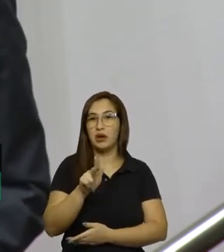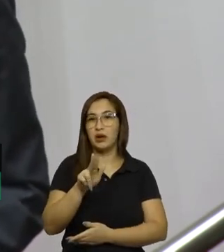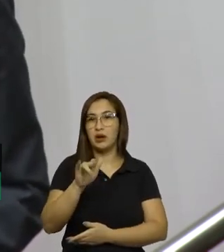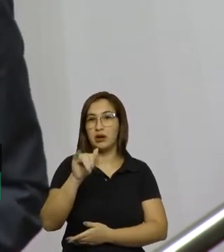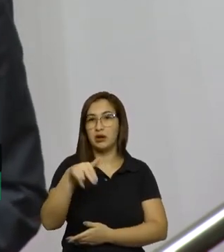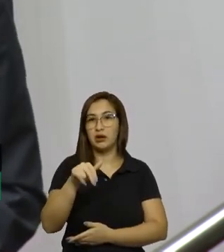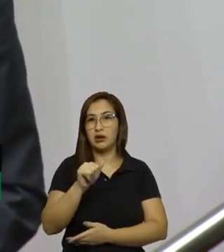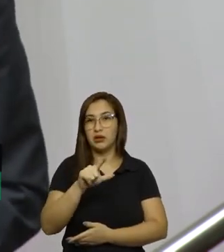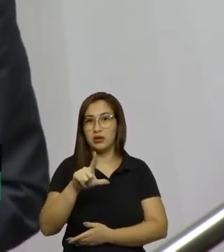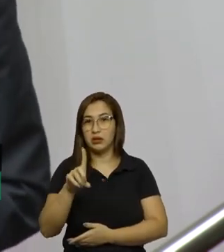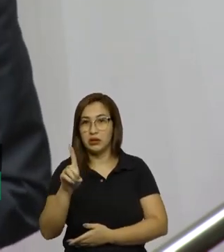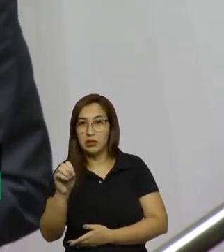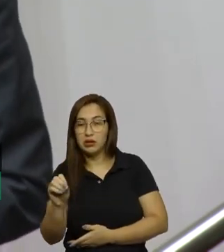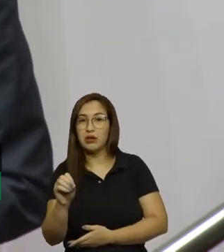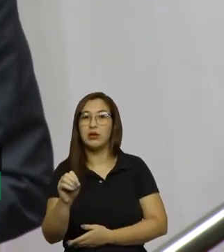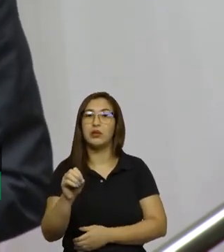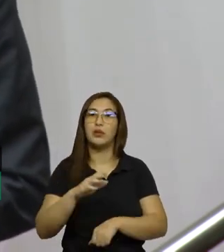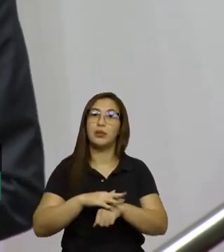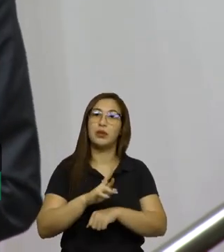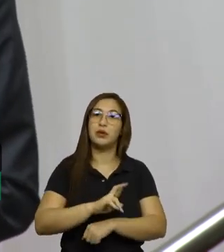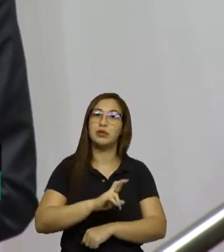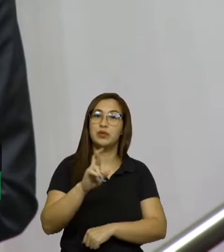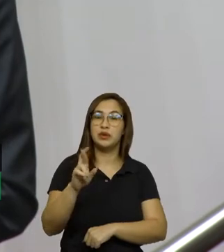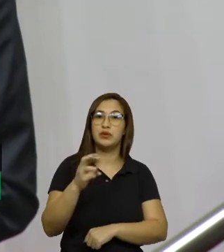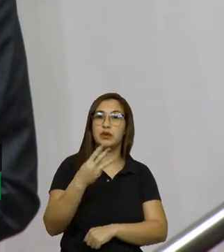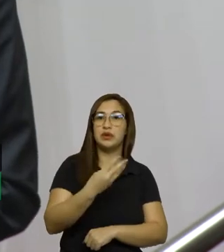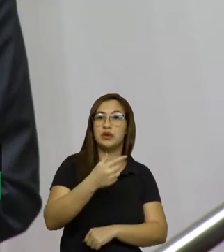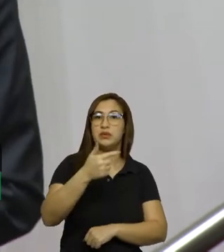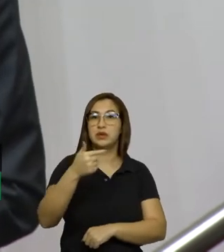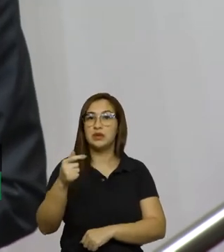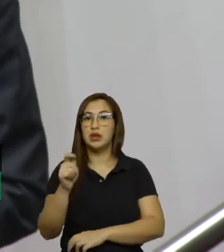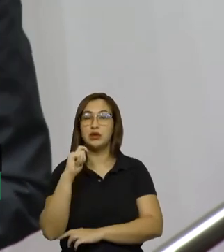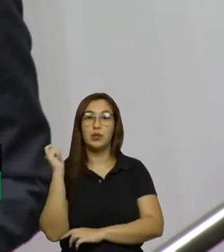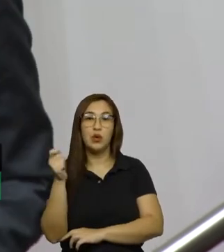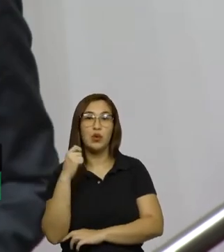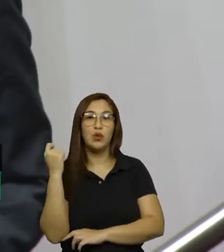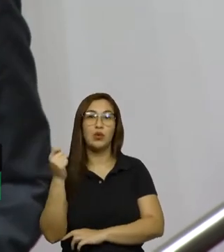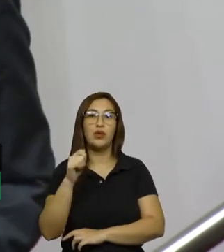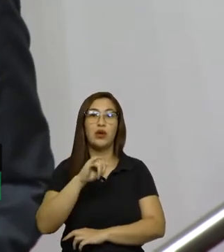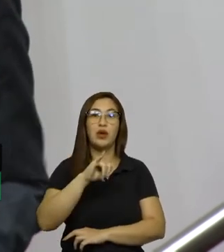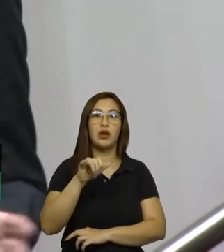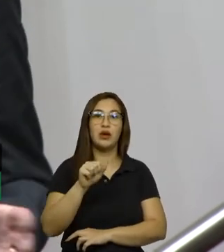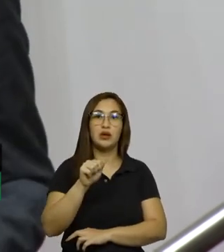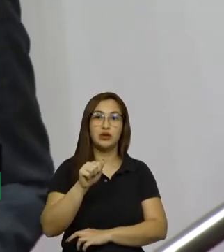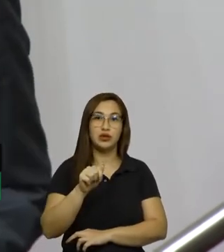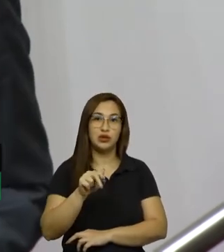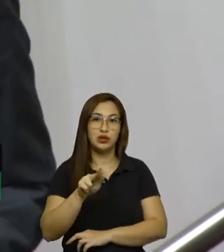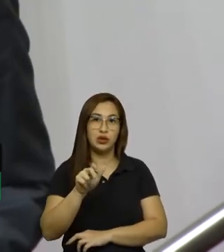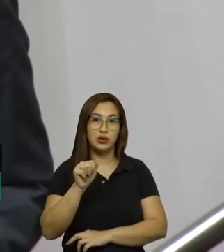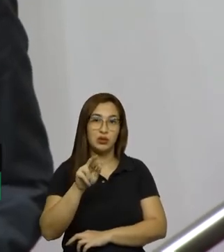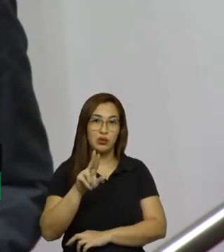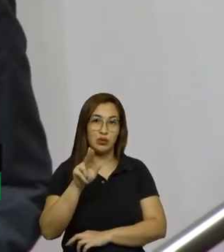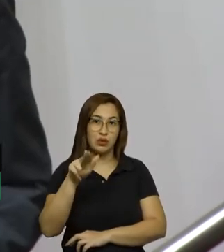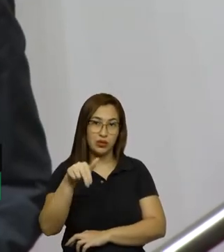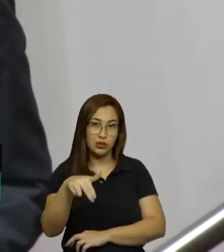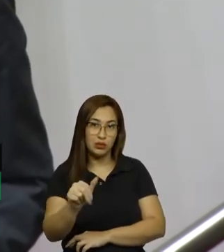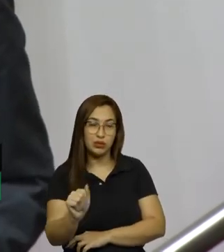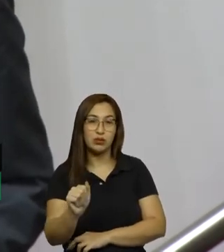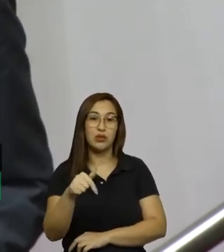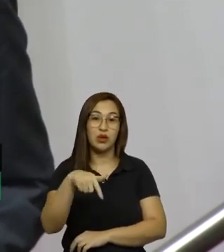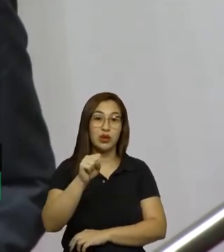ele que é patrão da 37ª edição do Rodeio da Jágua, em Jaguaruna, aqui no nosso sul do